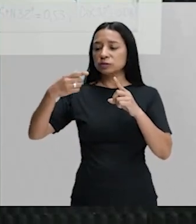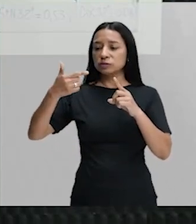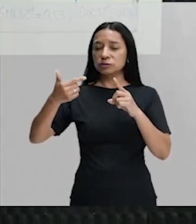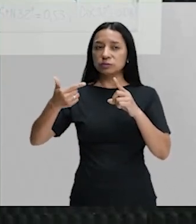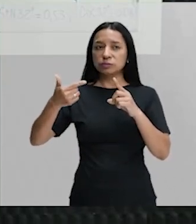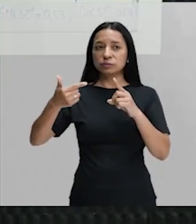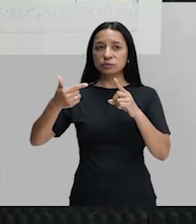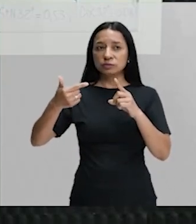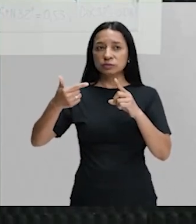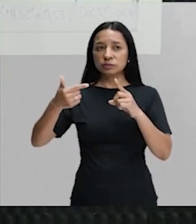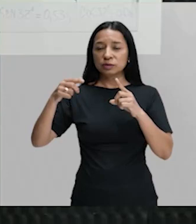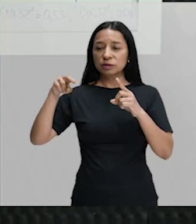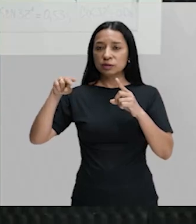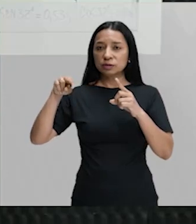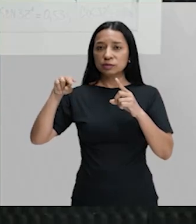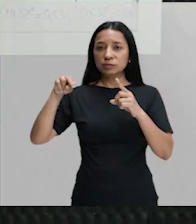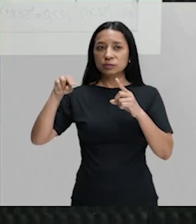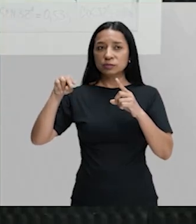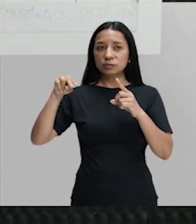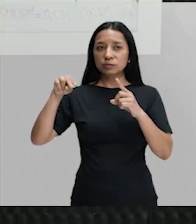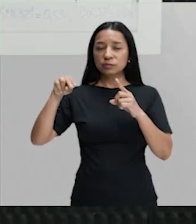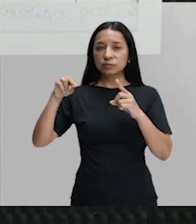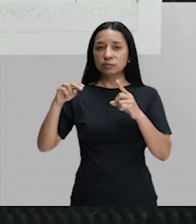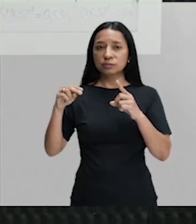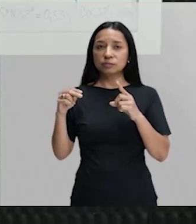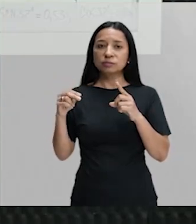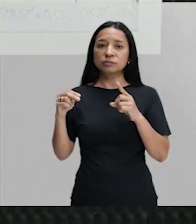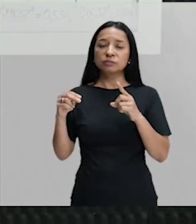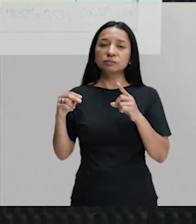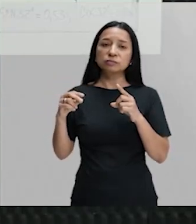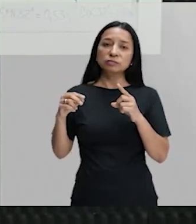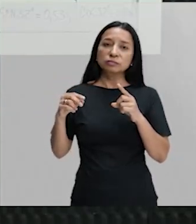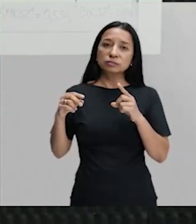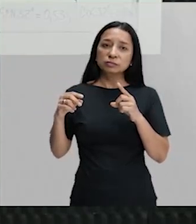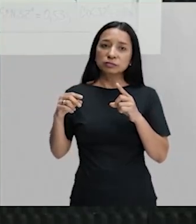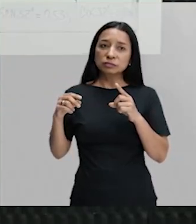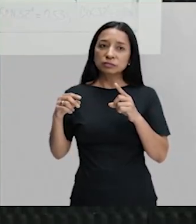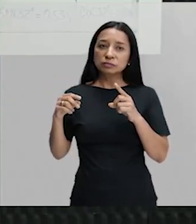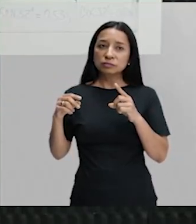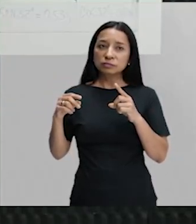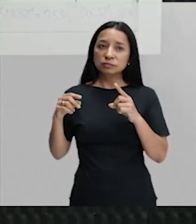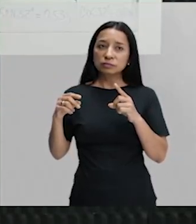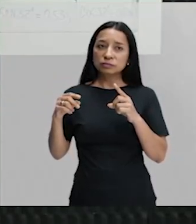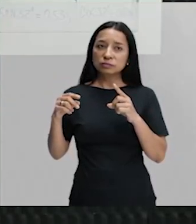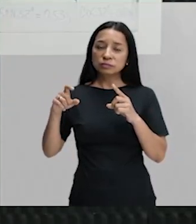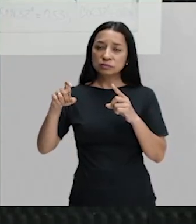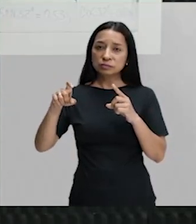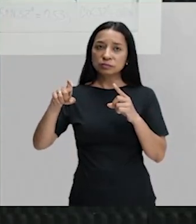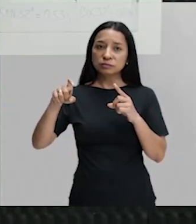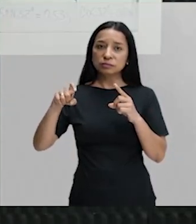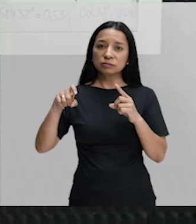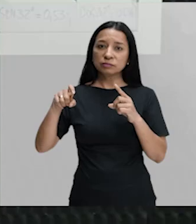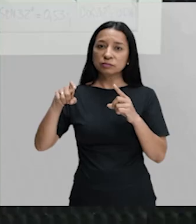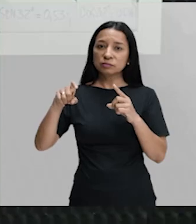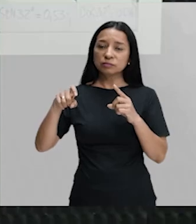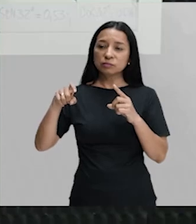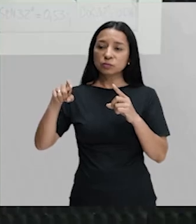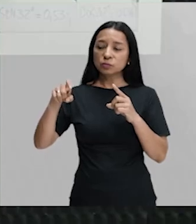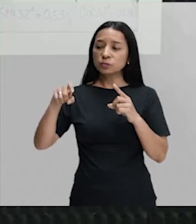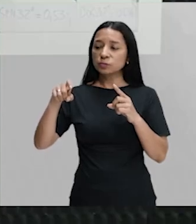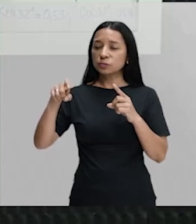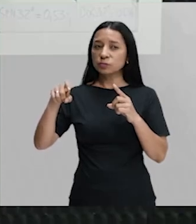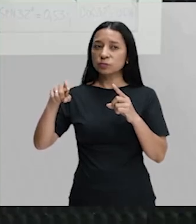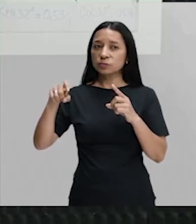graus, vai ser igual o cateto oposto, que é x, sobre